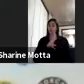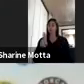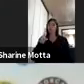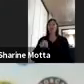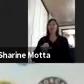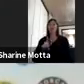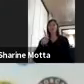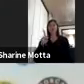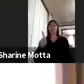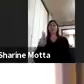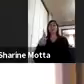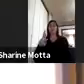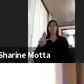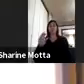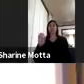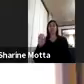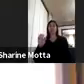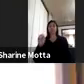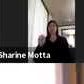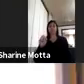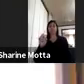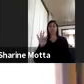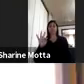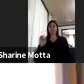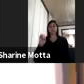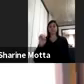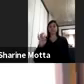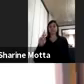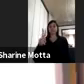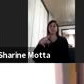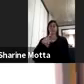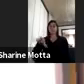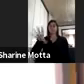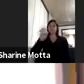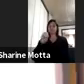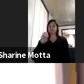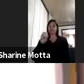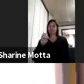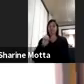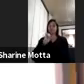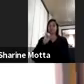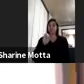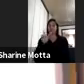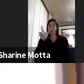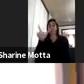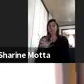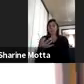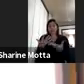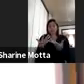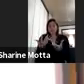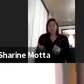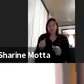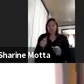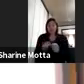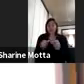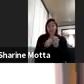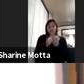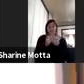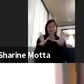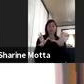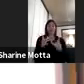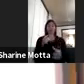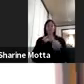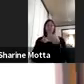Brasil, vale lembrar que ela não é crime. Mas é óbvio que ela não é crime se ela for exercida livremente.